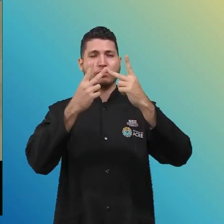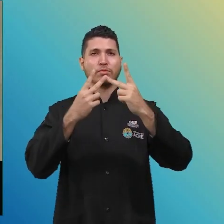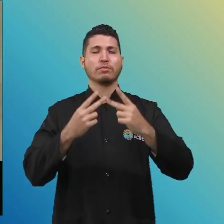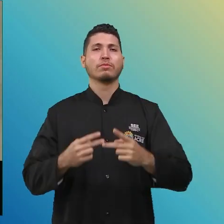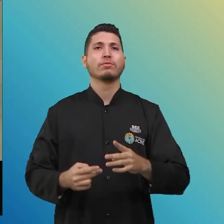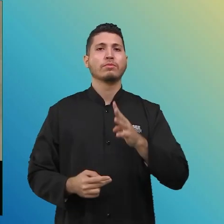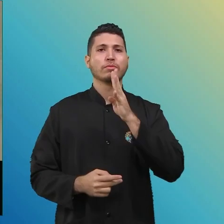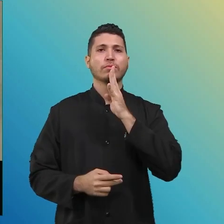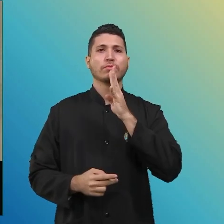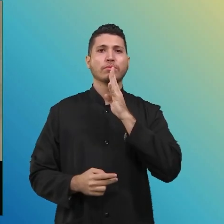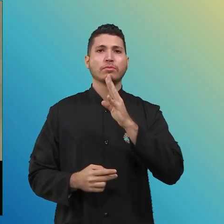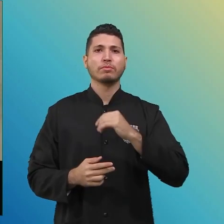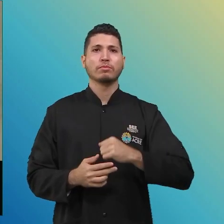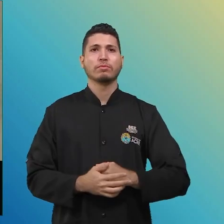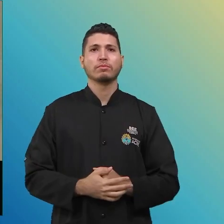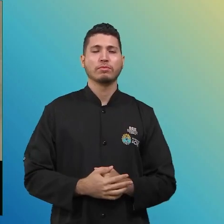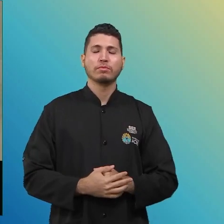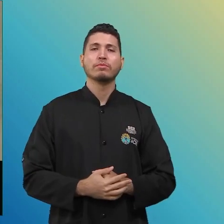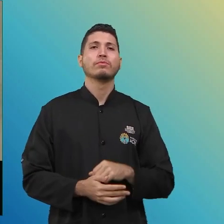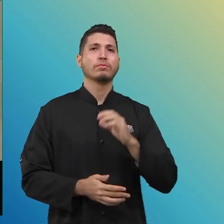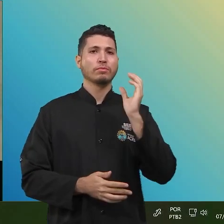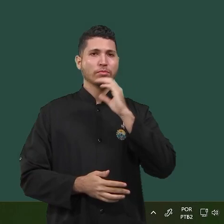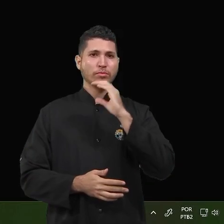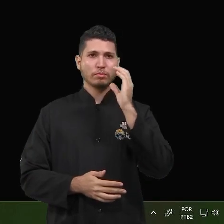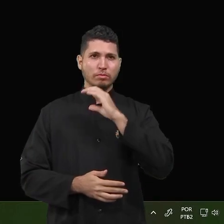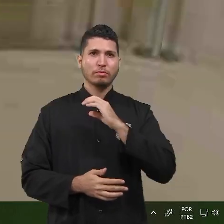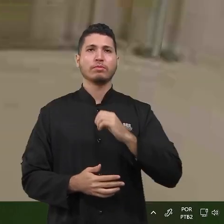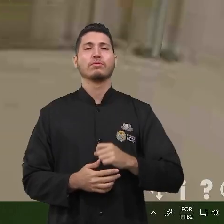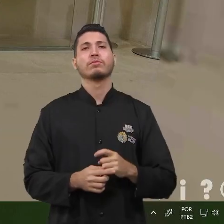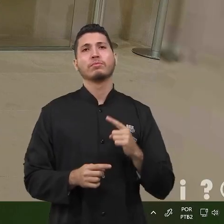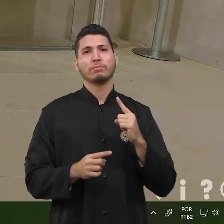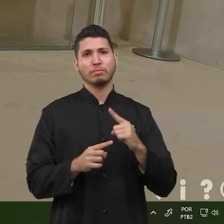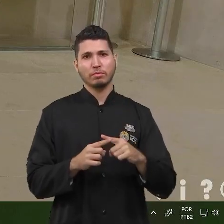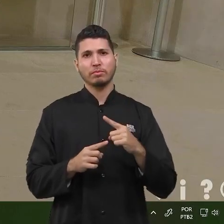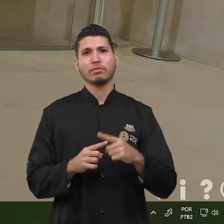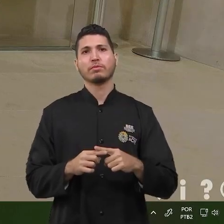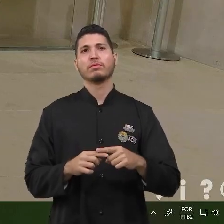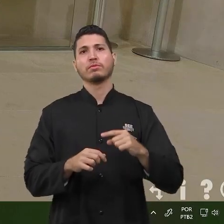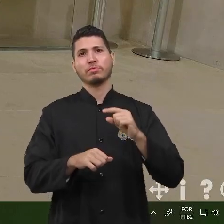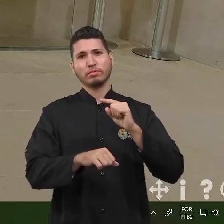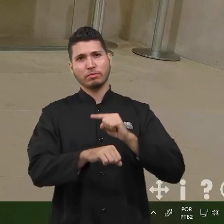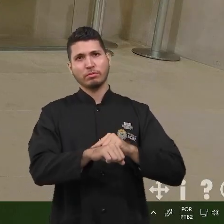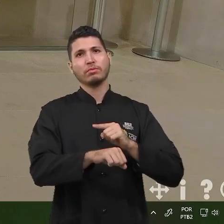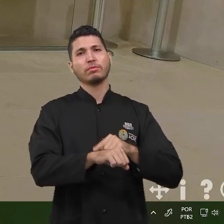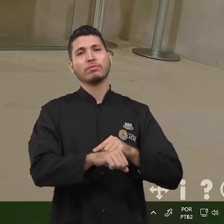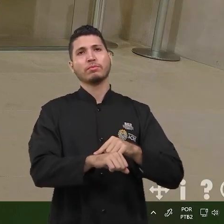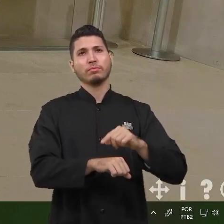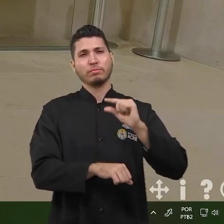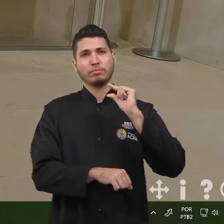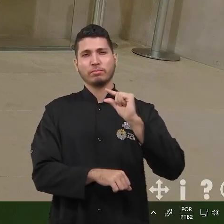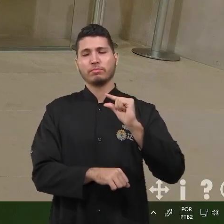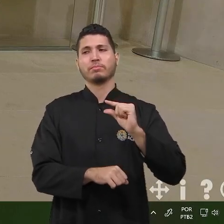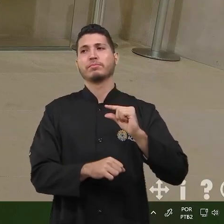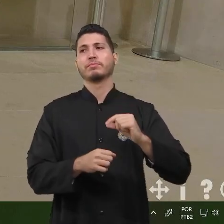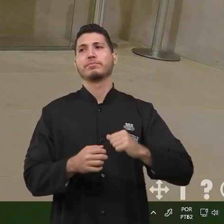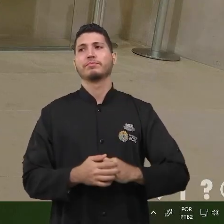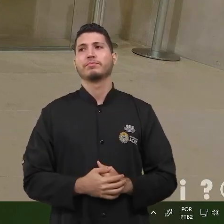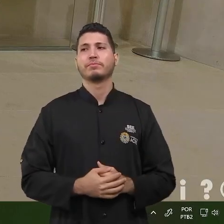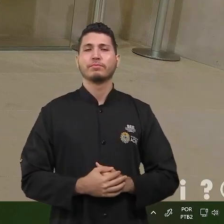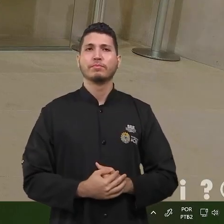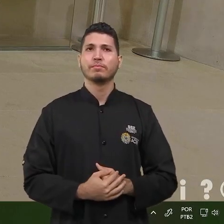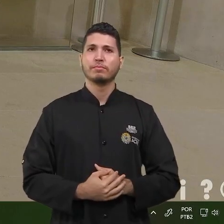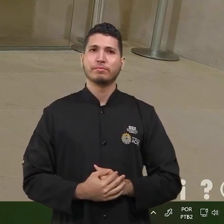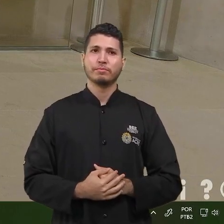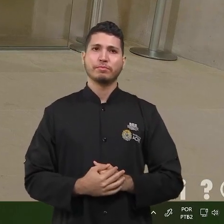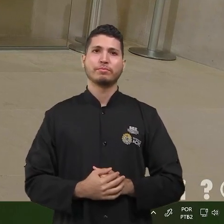desse espaço. Vai ser de uma forma bem rápida, porque a gente não tem tanto tempo aqui na aula, mas na nossa